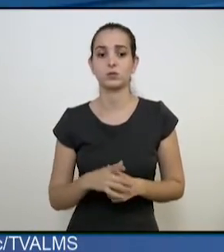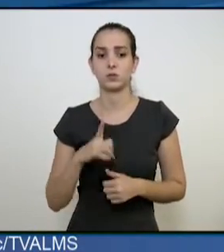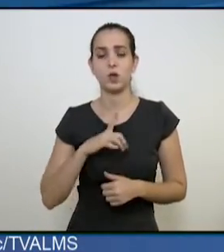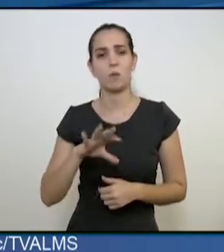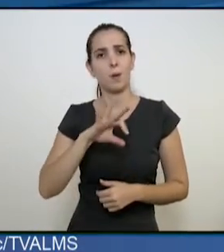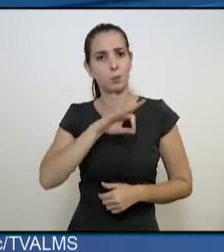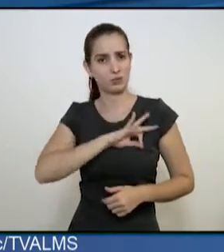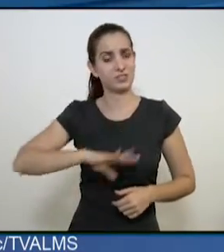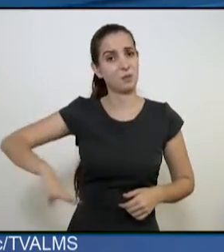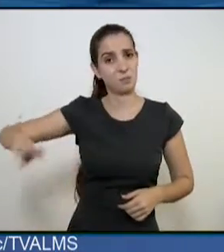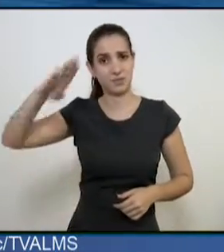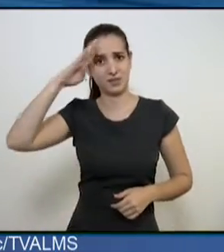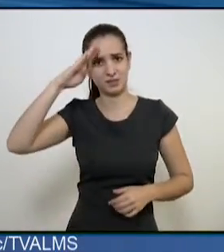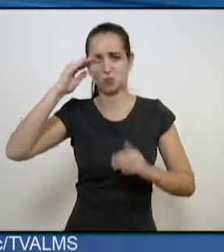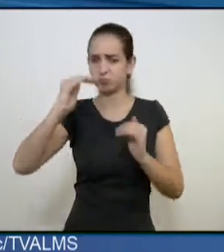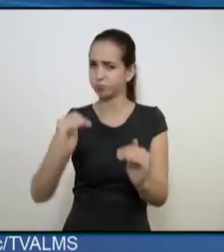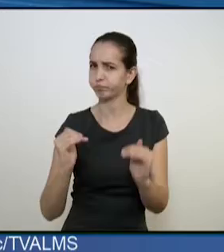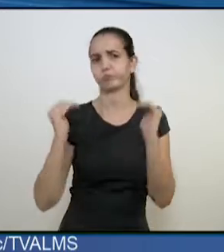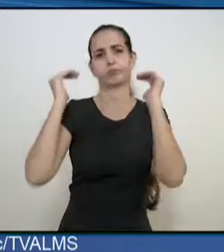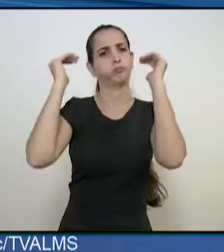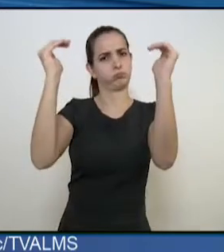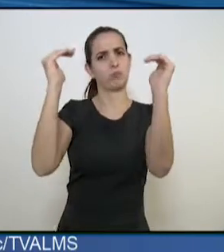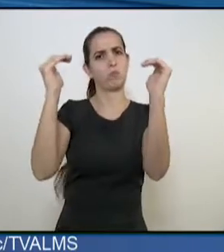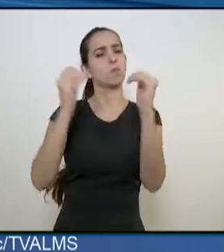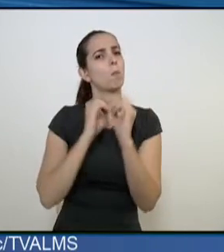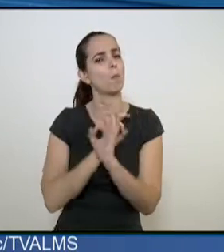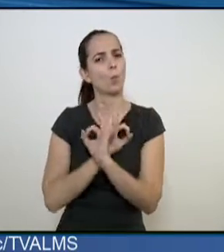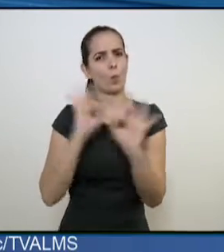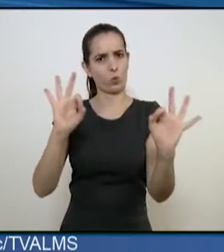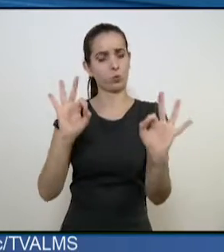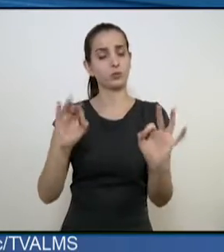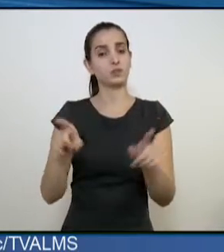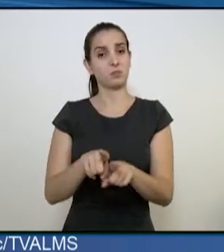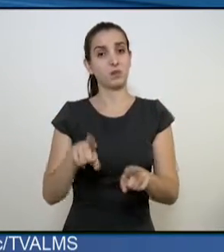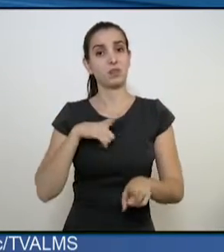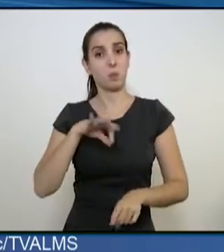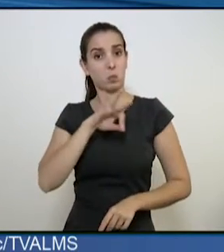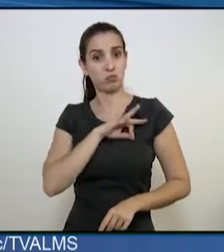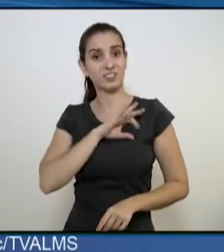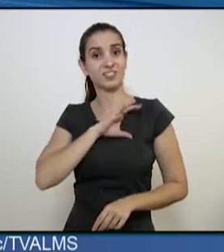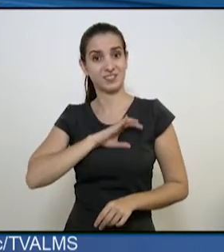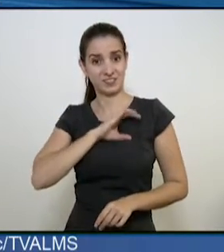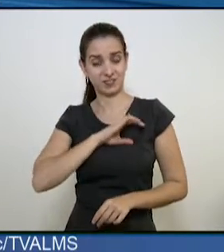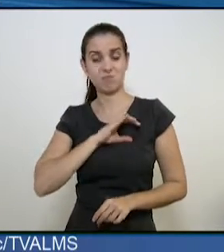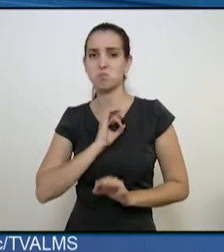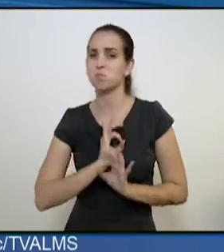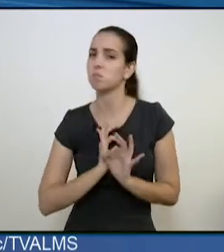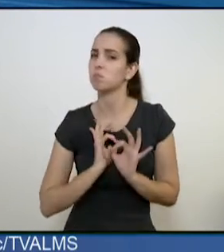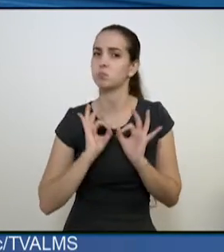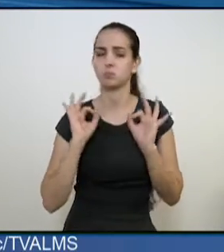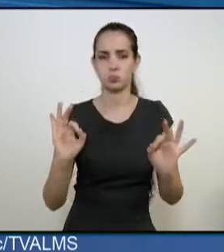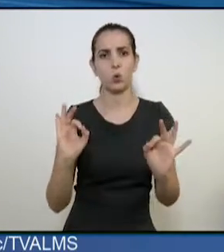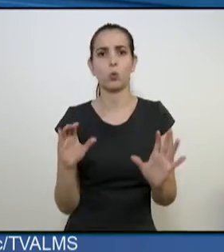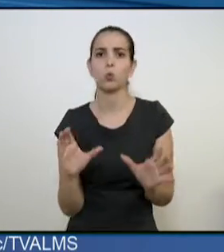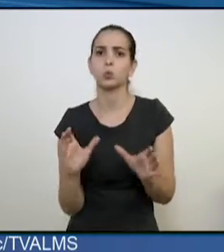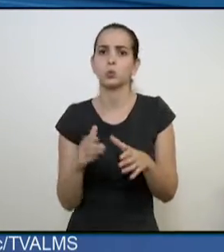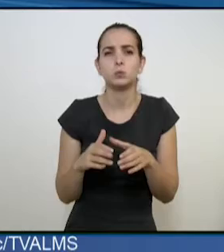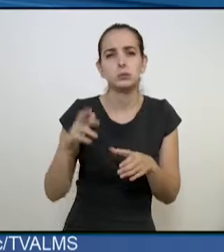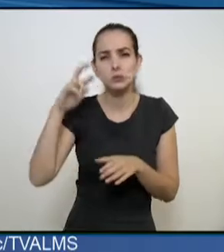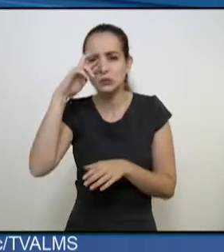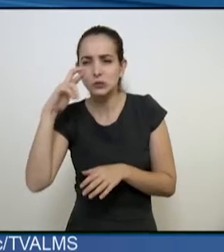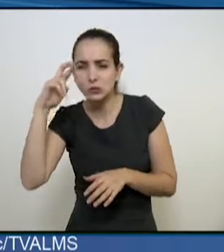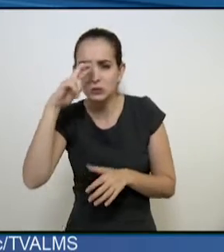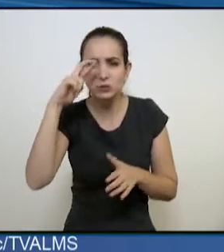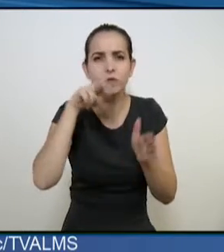polícia militar de alto padrão, nós temos uma polícia civil de alto padrão, uma equipe de investigadores de